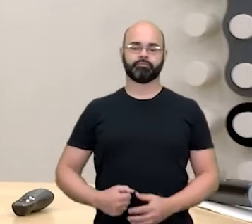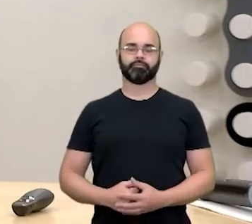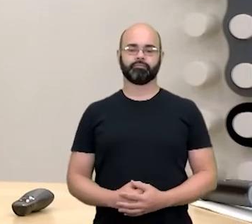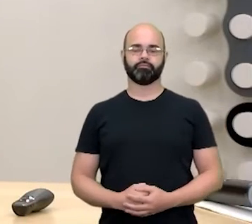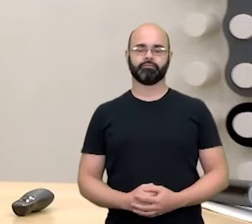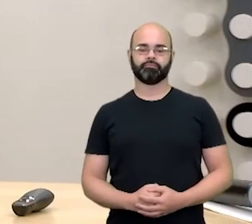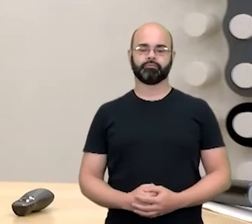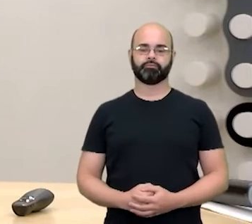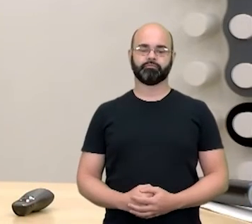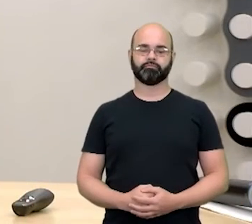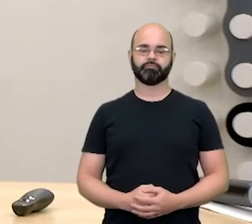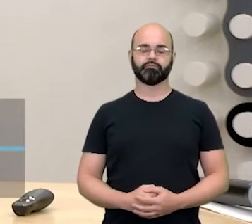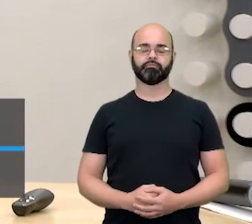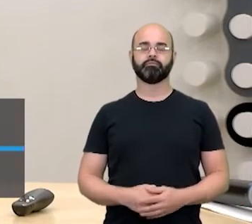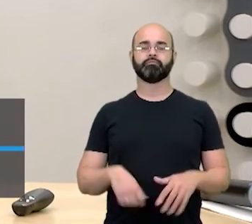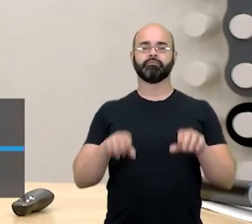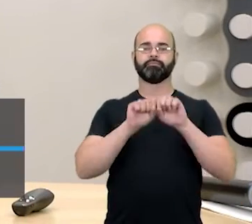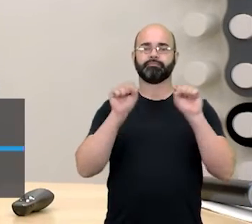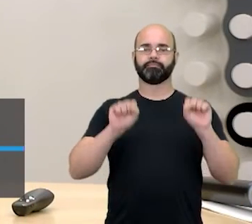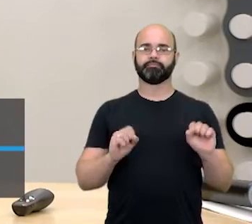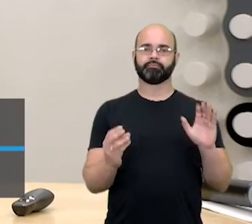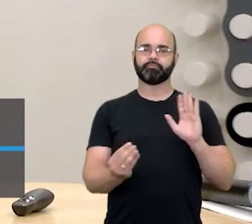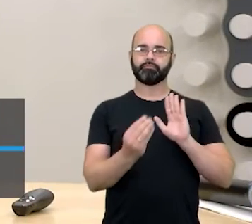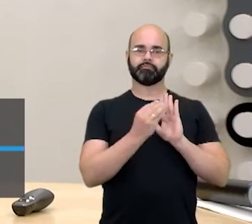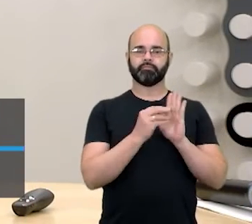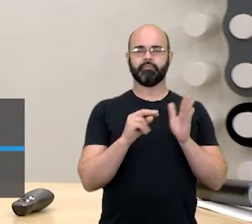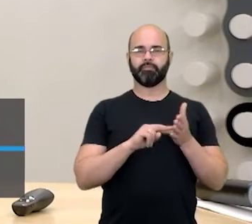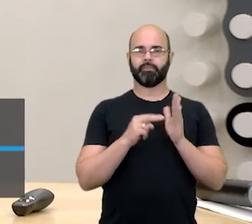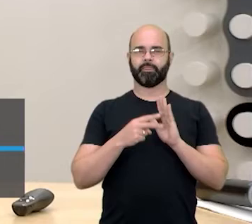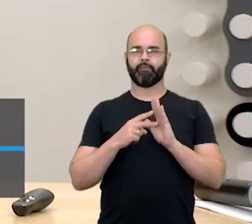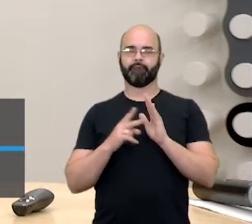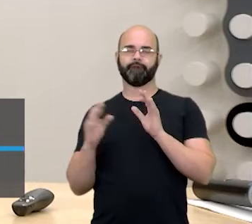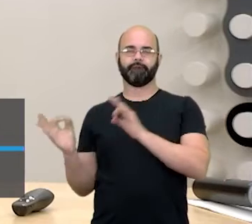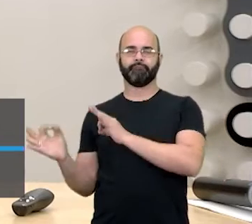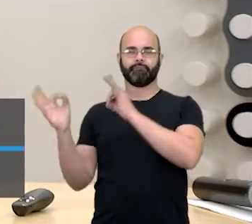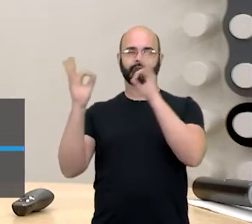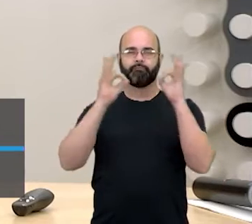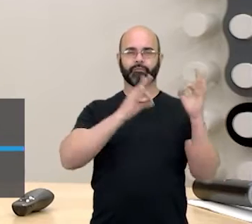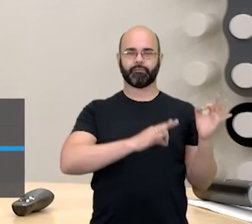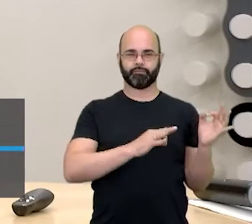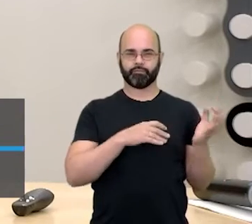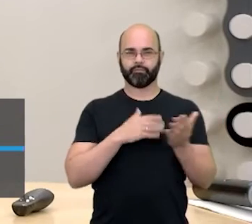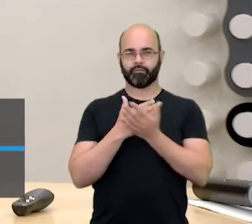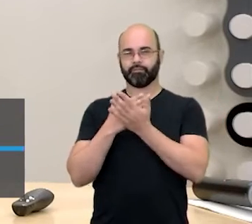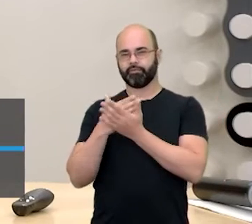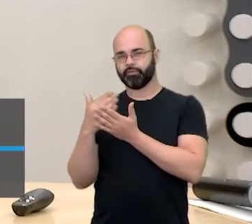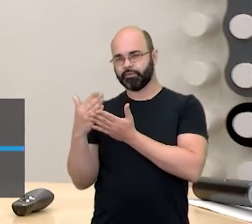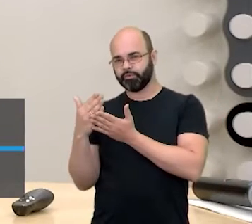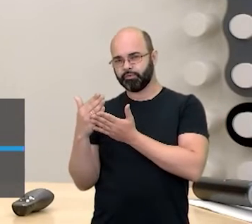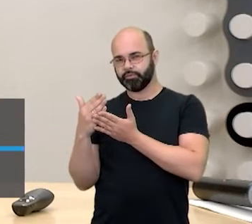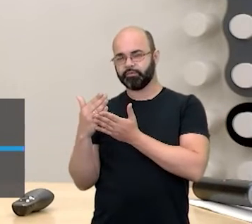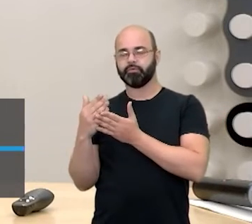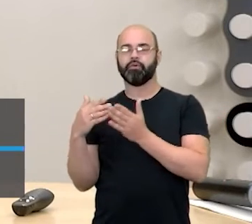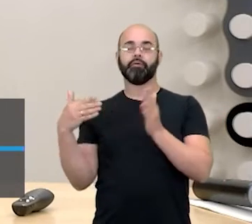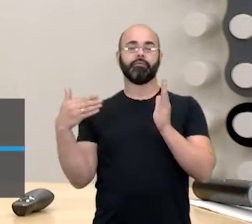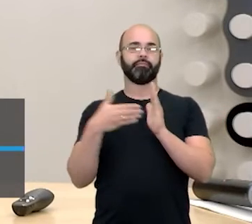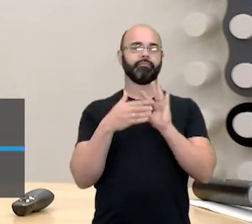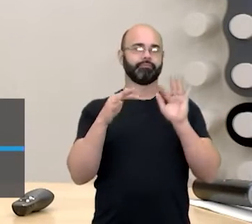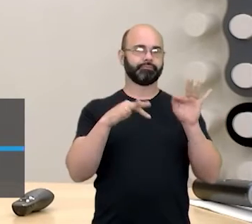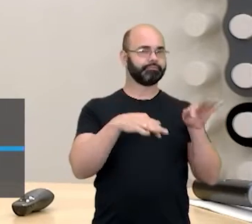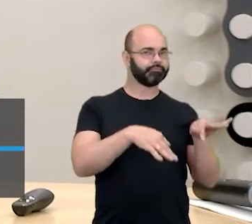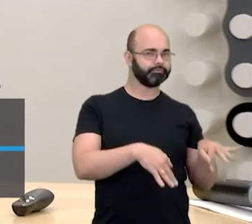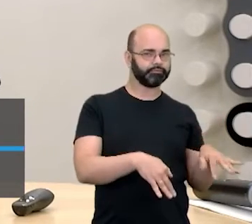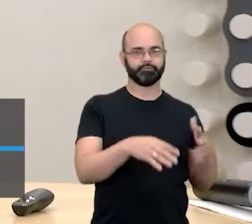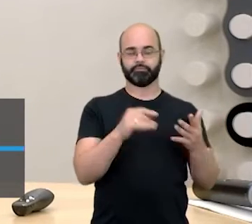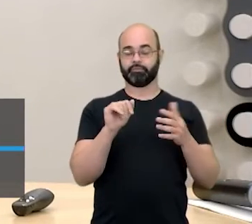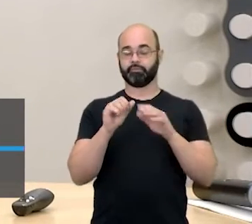1, que é a finalização aí do processo de tudo que a gente fez aí desde a introdução, né, que foram 2 aulas dessa